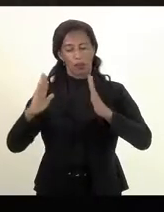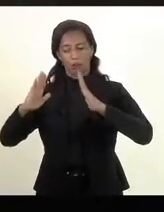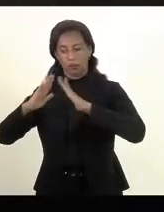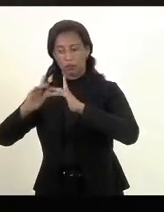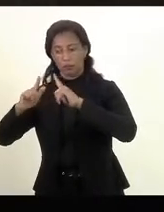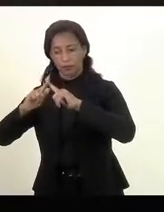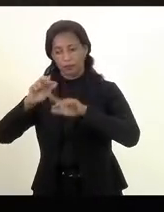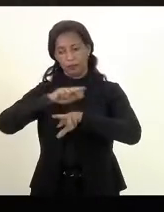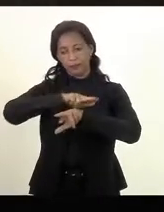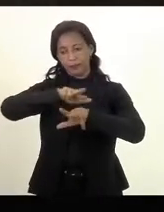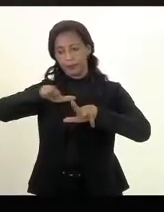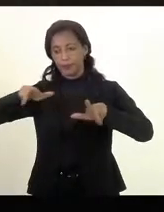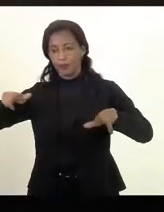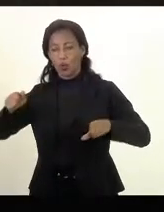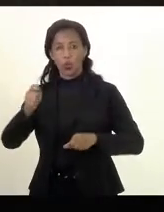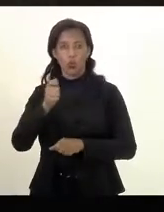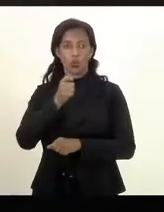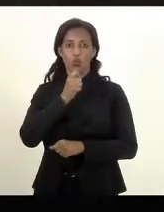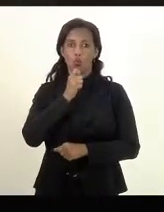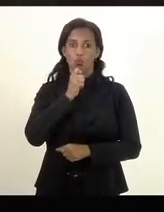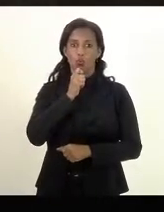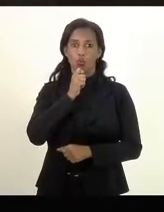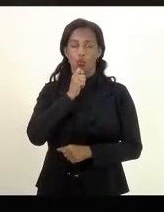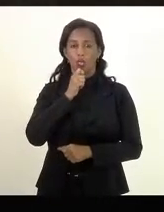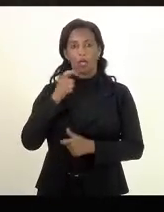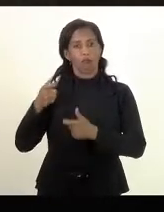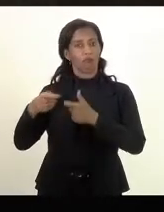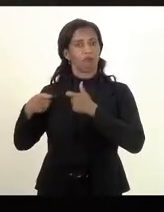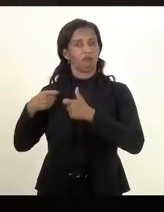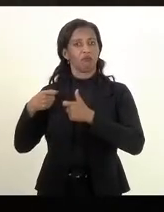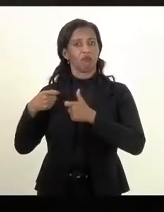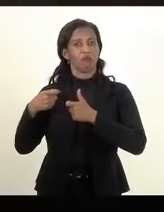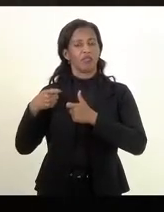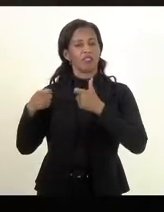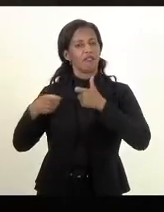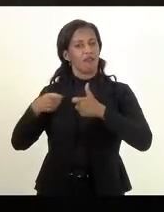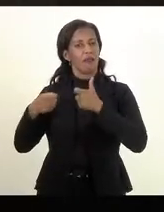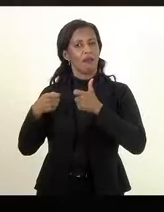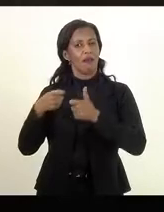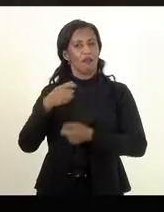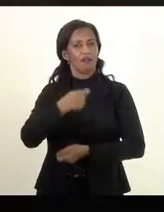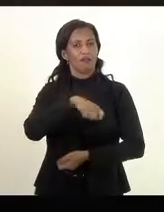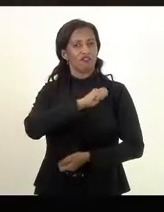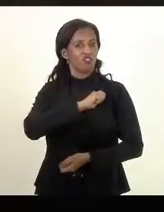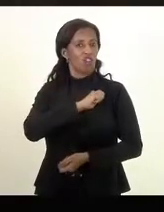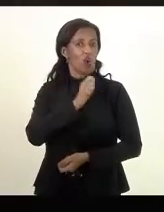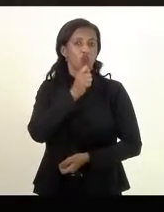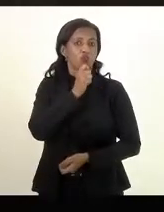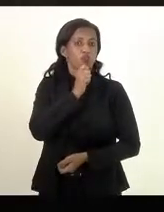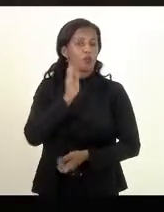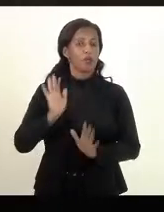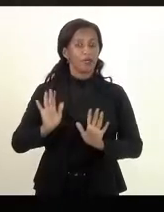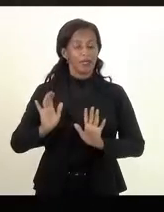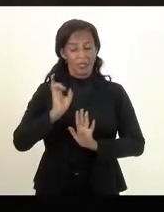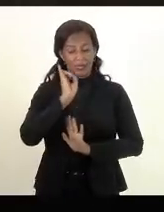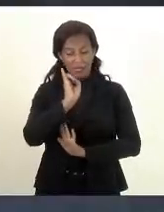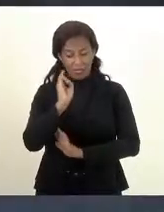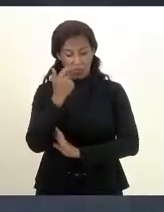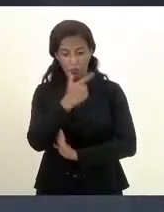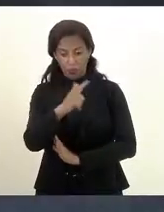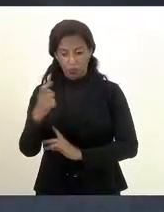não existe guerra fiscal. Não existe guerra fiscal. Se não existe guerra fiscal,